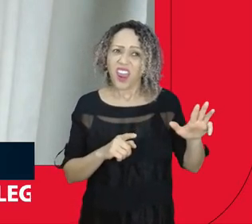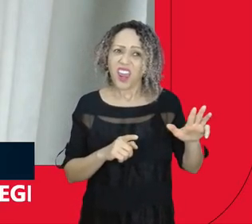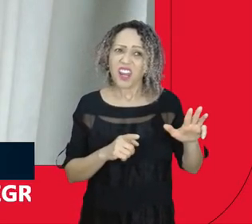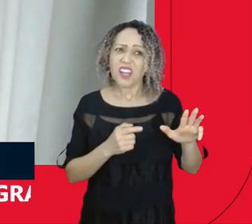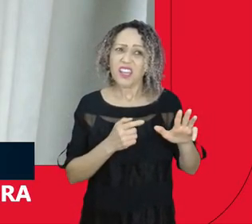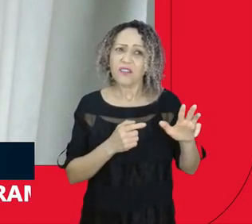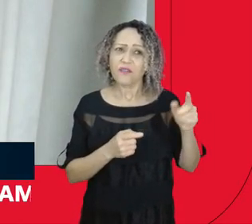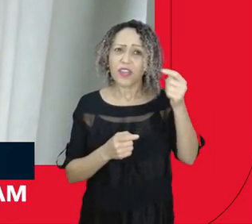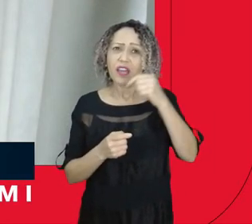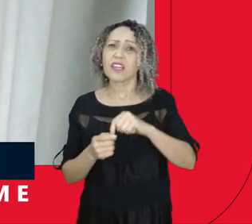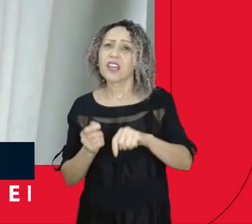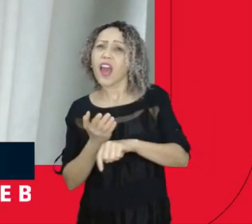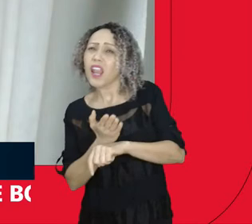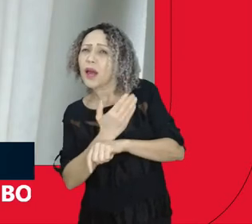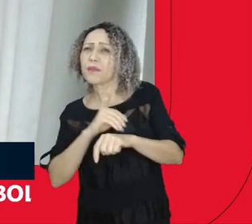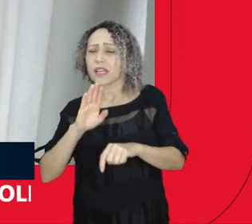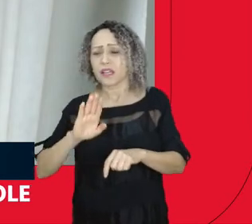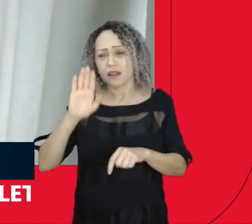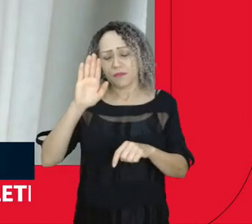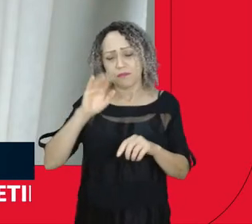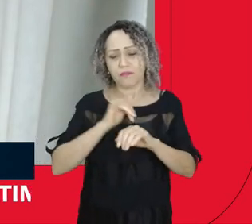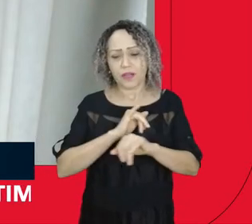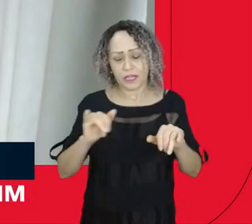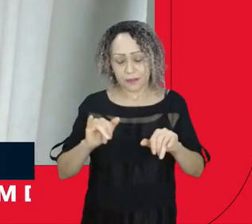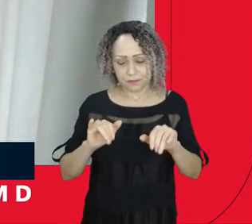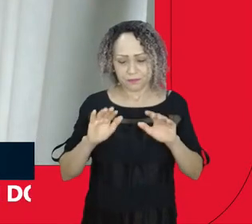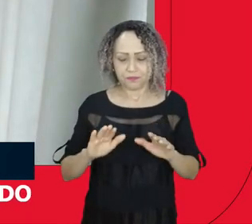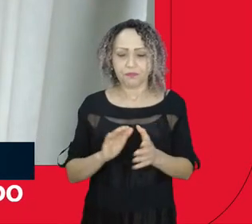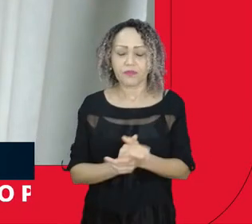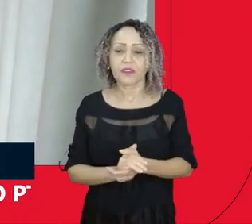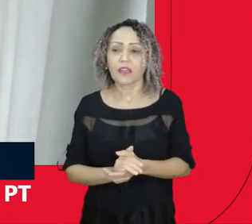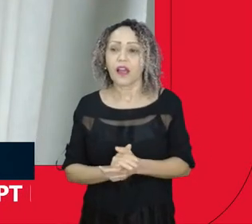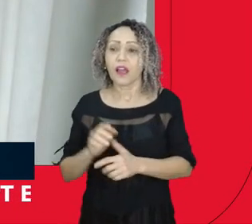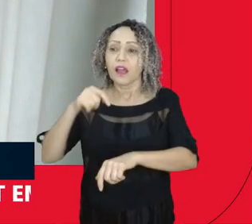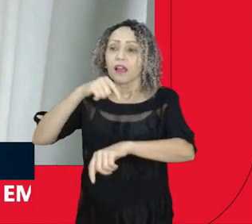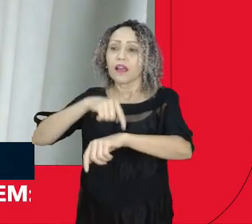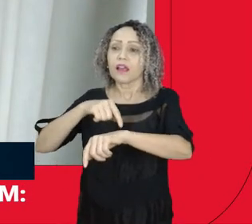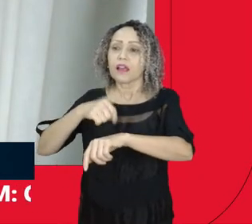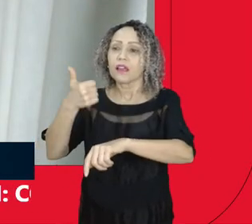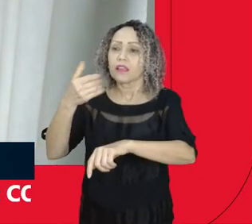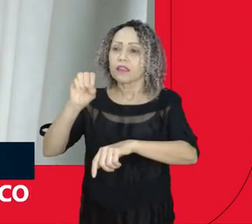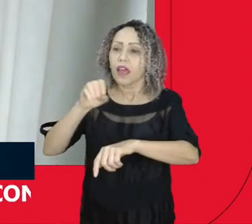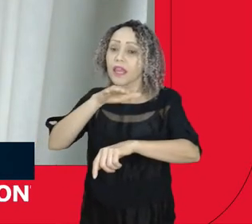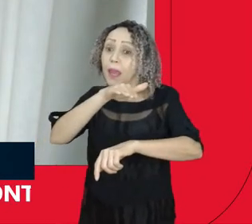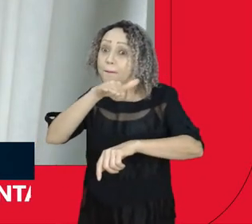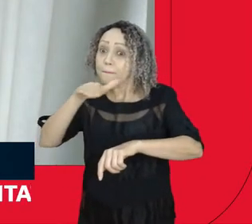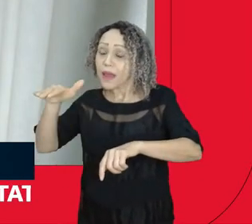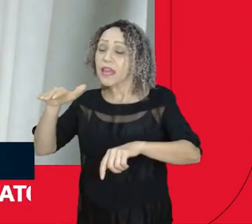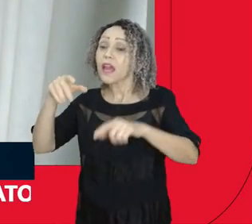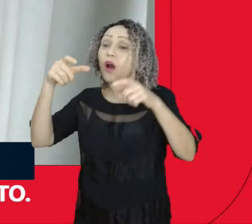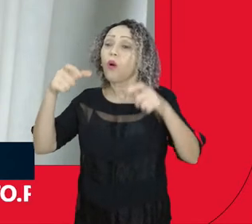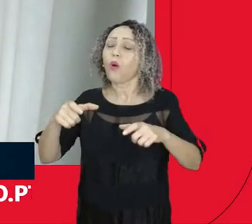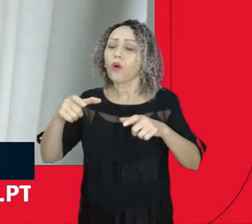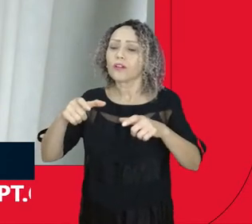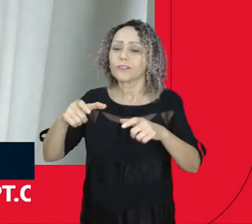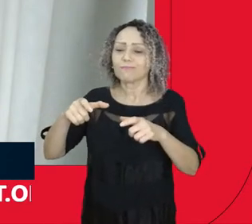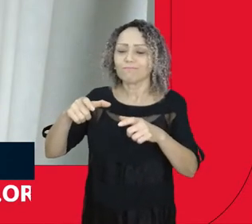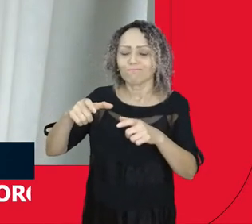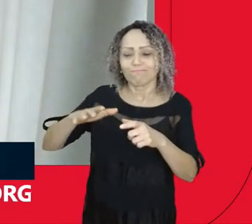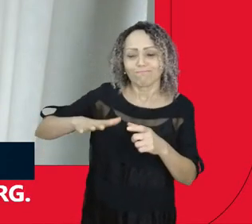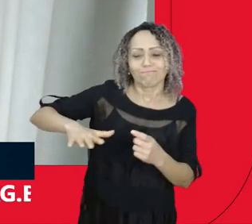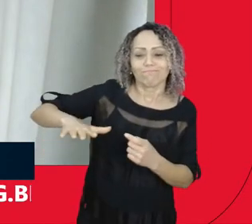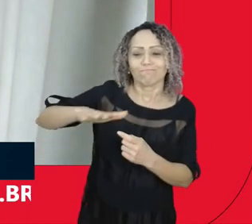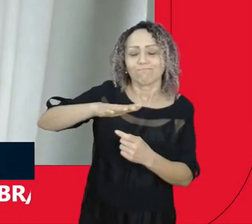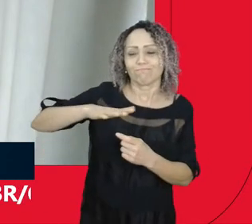uma coletiva às 10h30, na sede da FETAP, que é pertinho da concentração, que